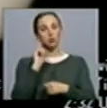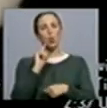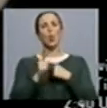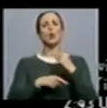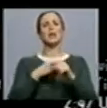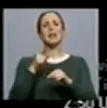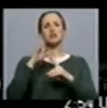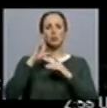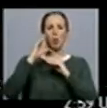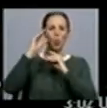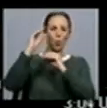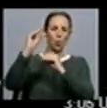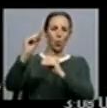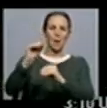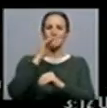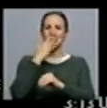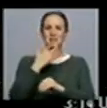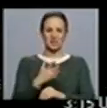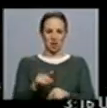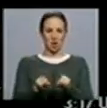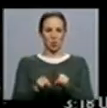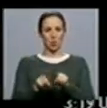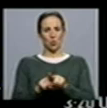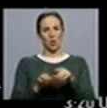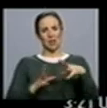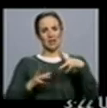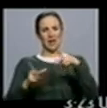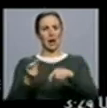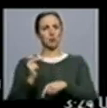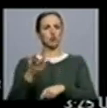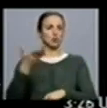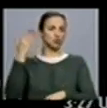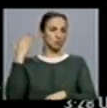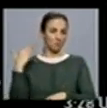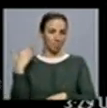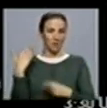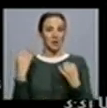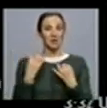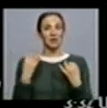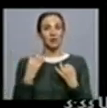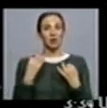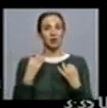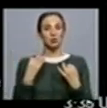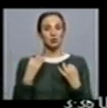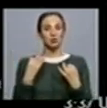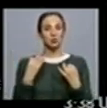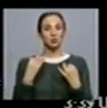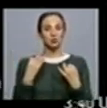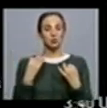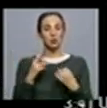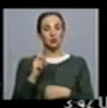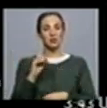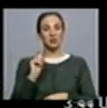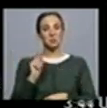um mundo, uma Lua muito parecida com o que era a Terra primitiva. E que, apesar de só ter resistido 30